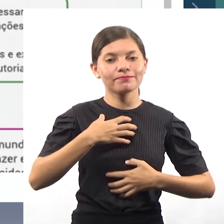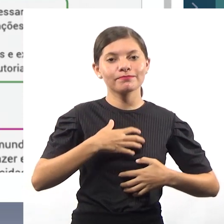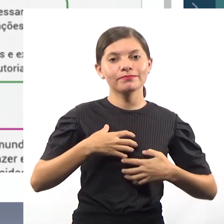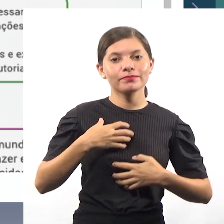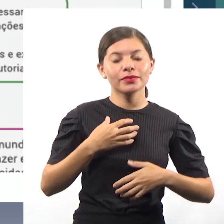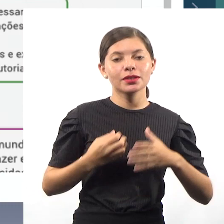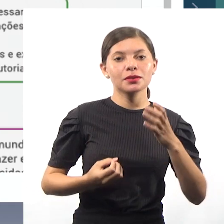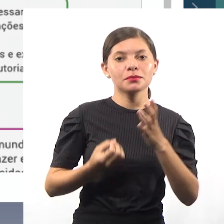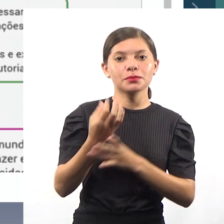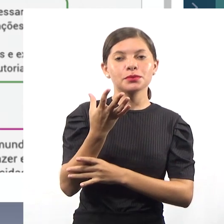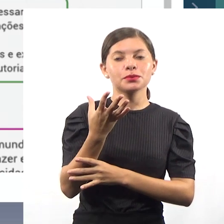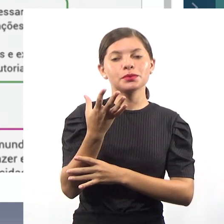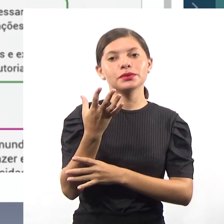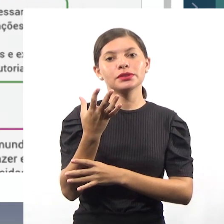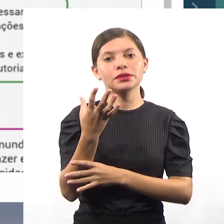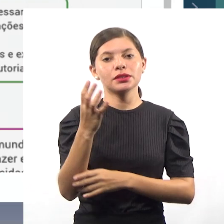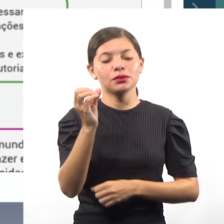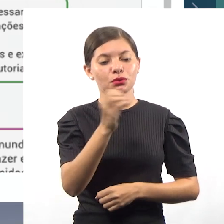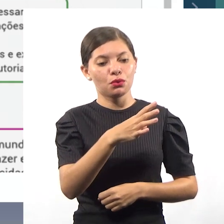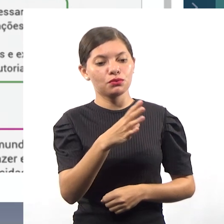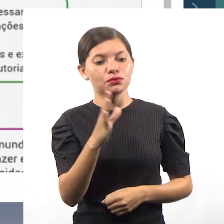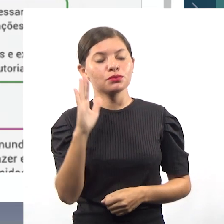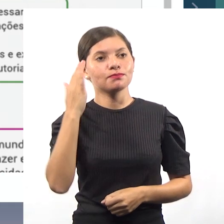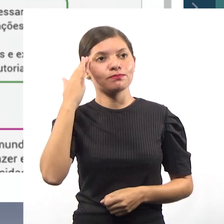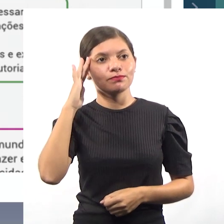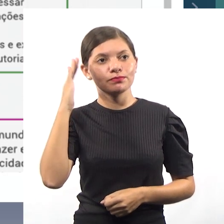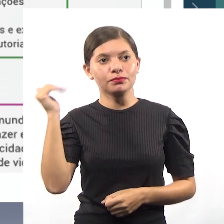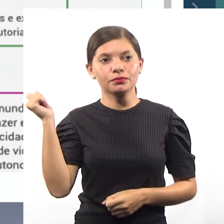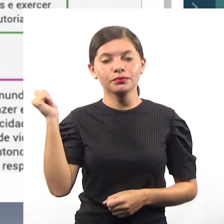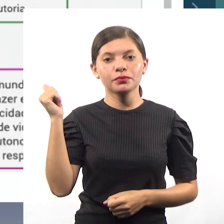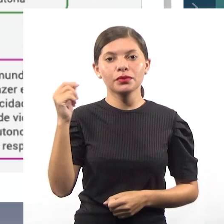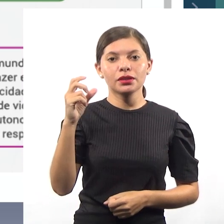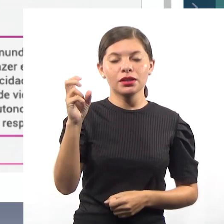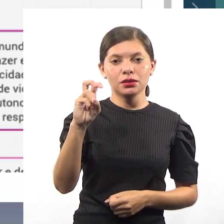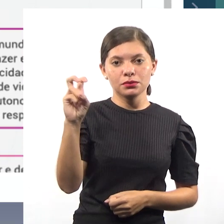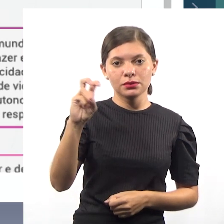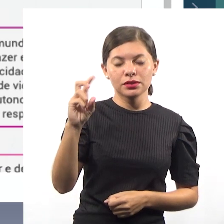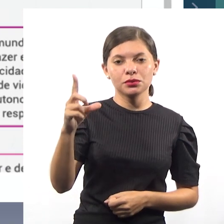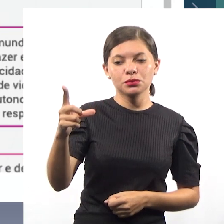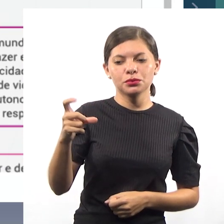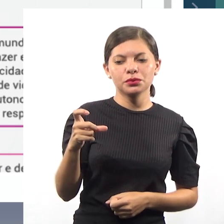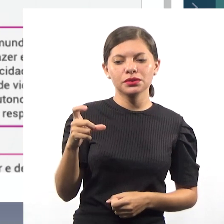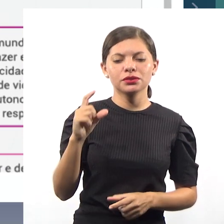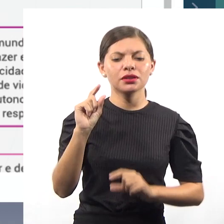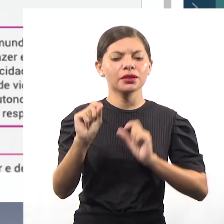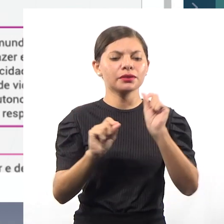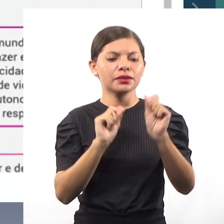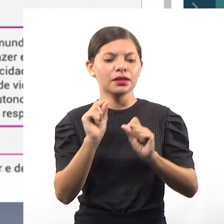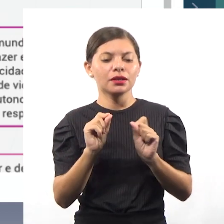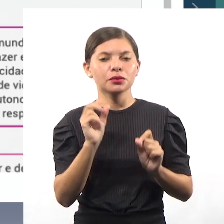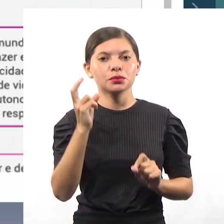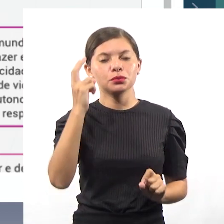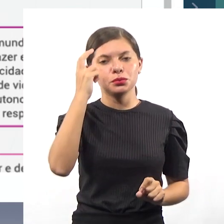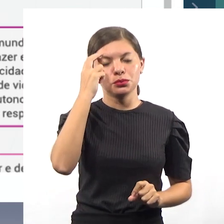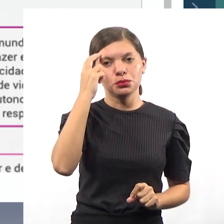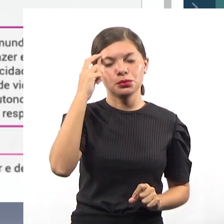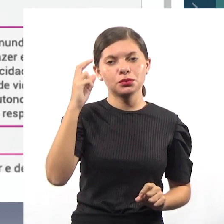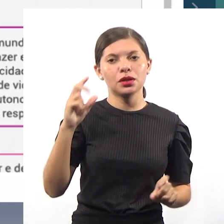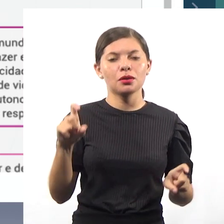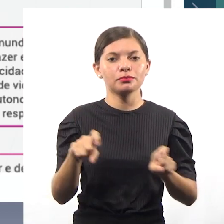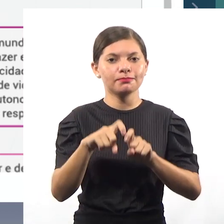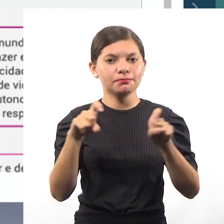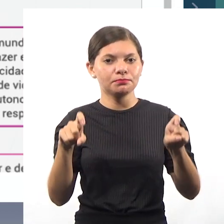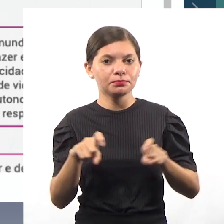levem ao entendimento mútuo. E aí, o quinto eixo que a gente estava comentando, que é o eixo da cultura digital.